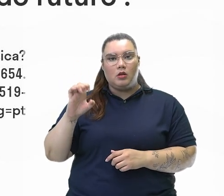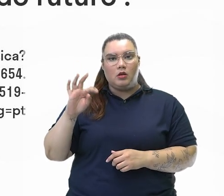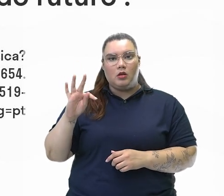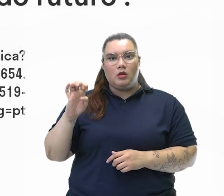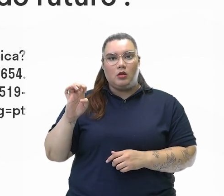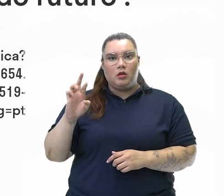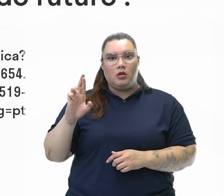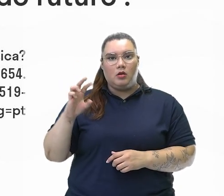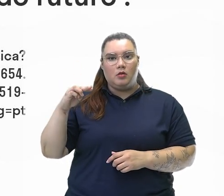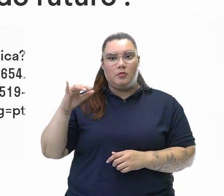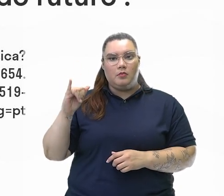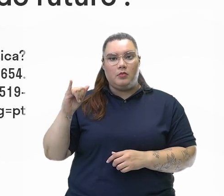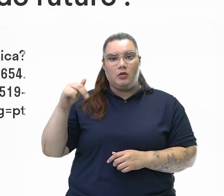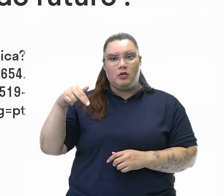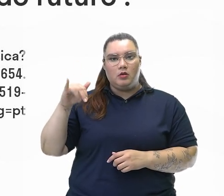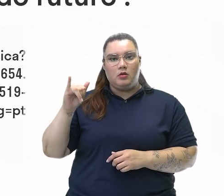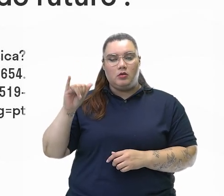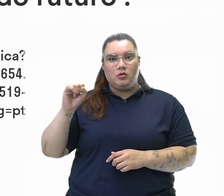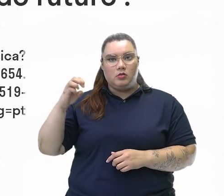determinismo.